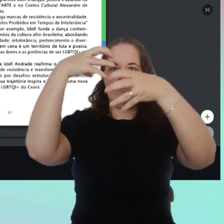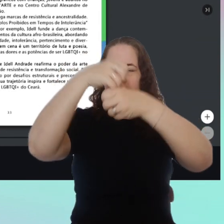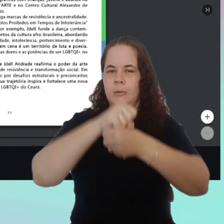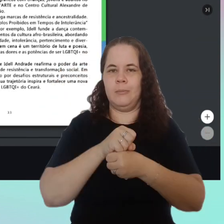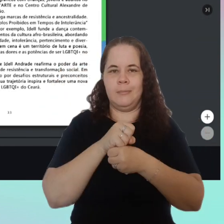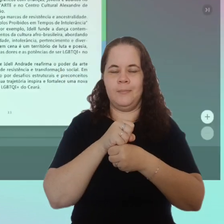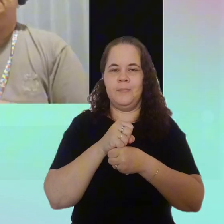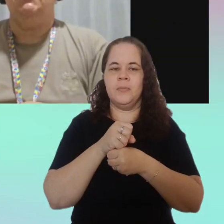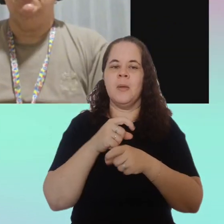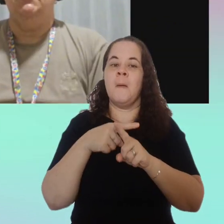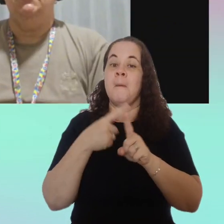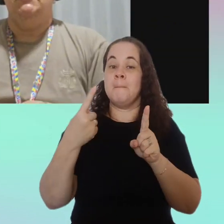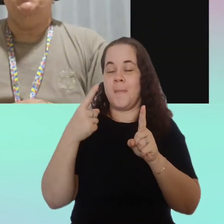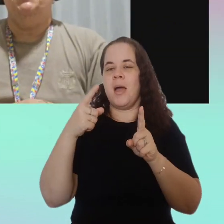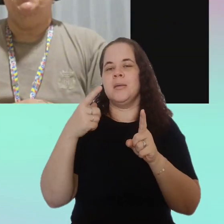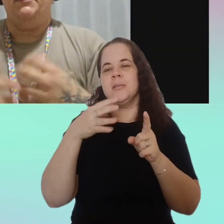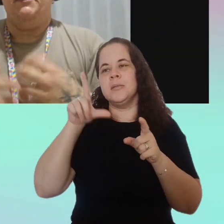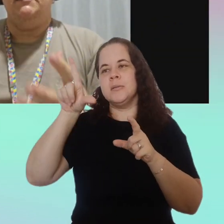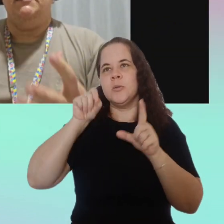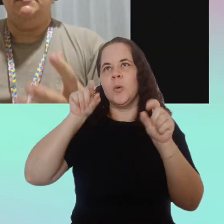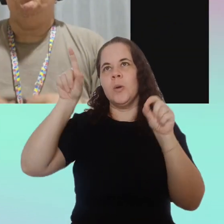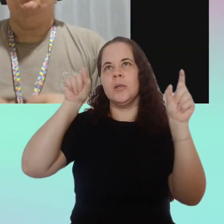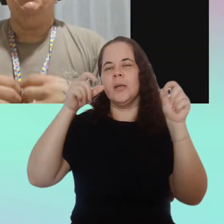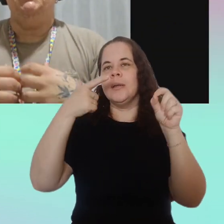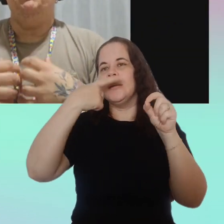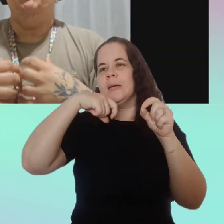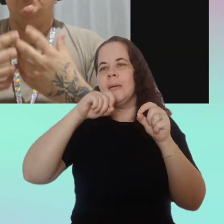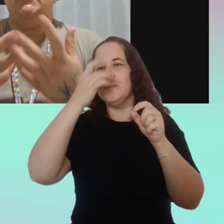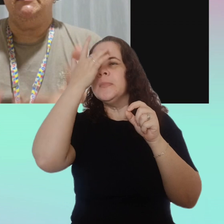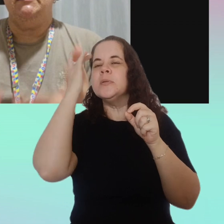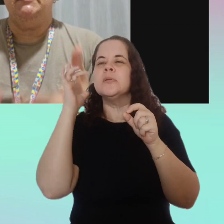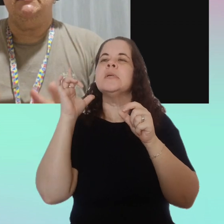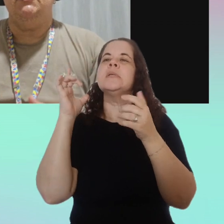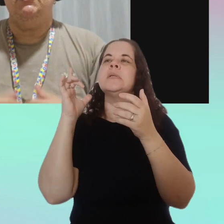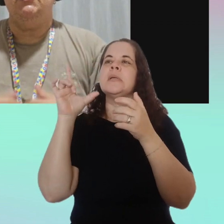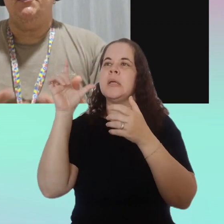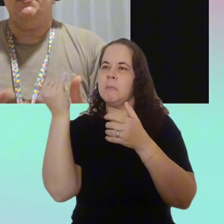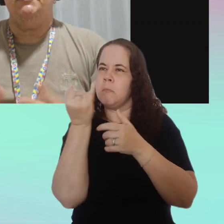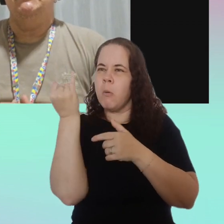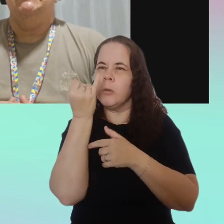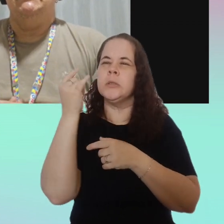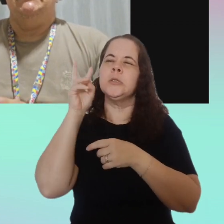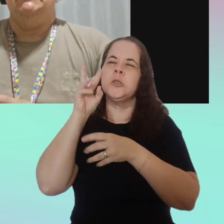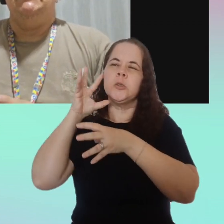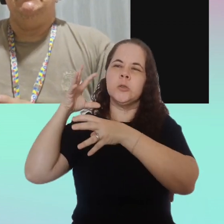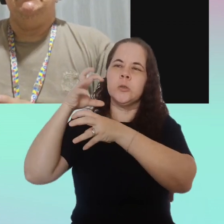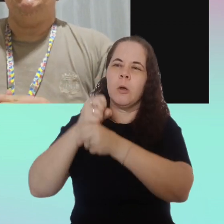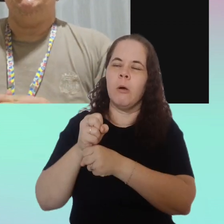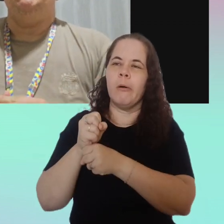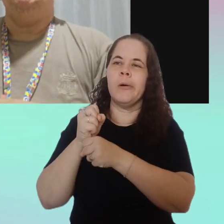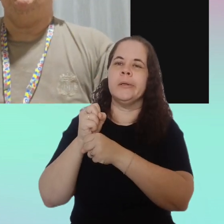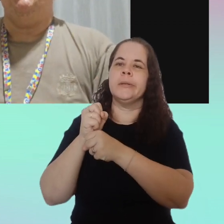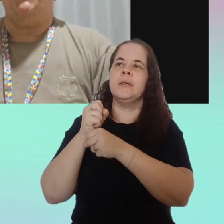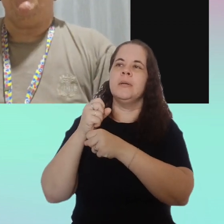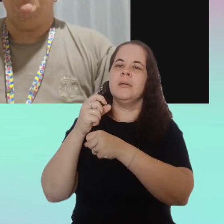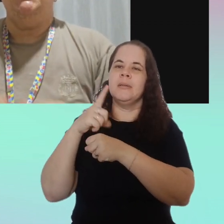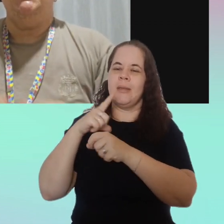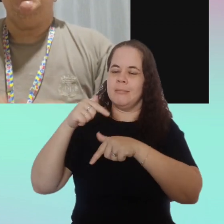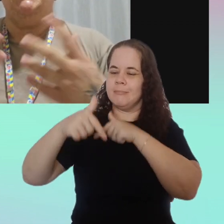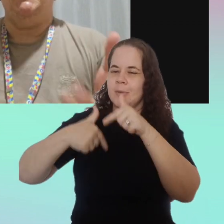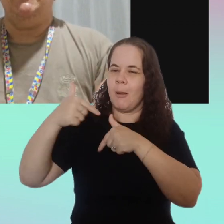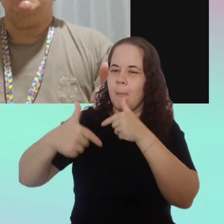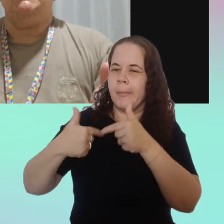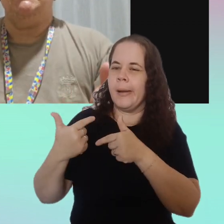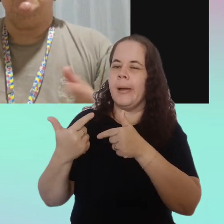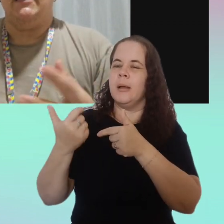de sim. representatividade e de peso, de importância, de história e de forma